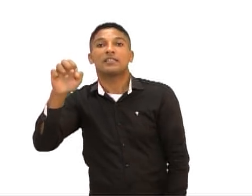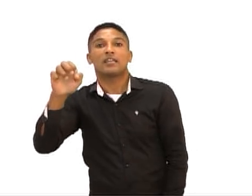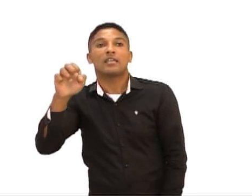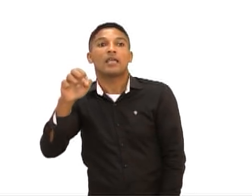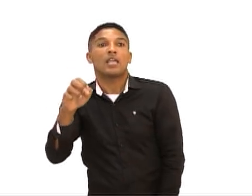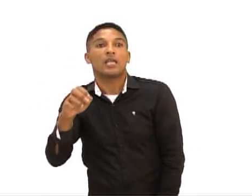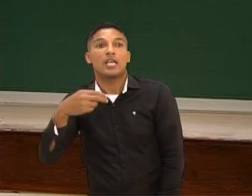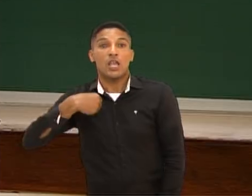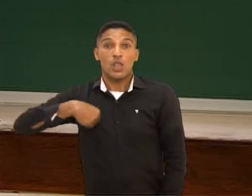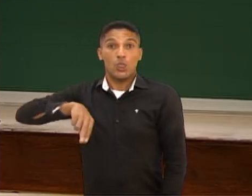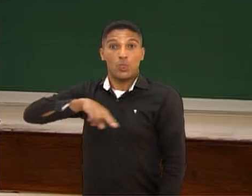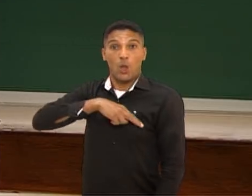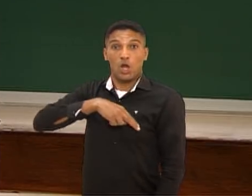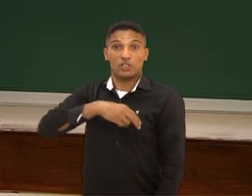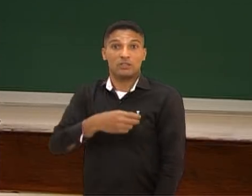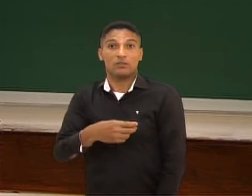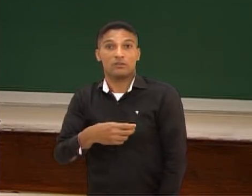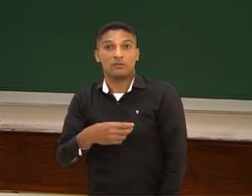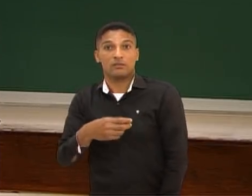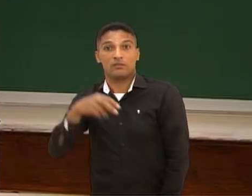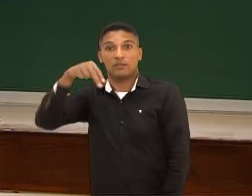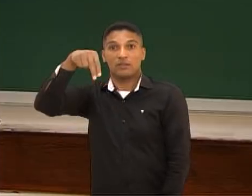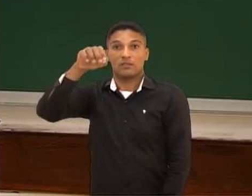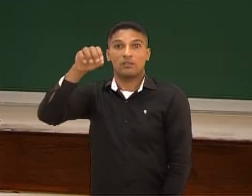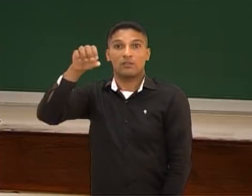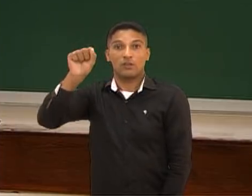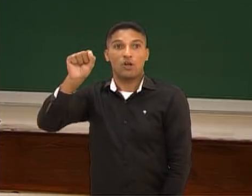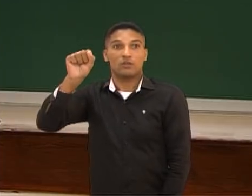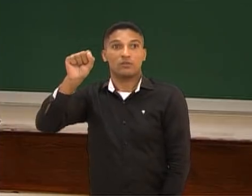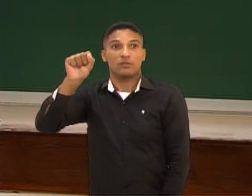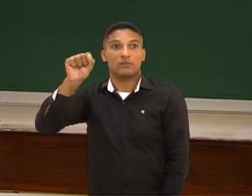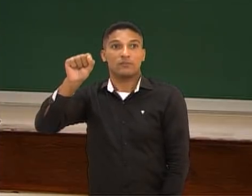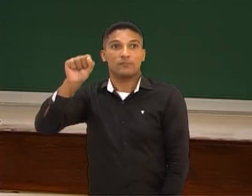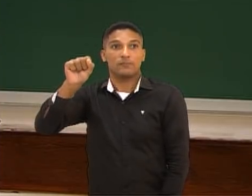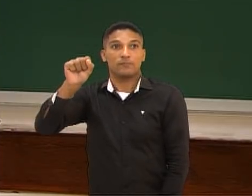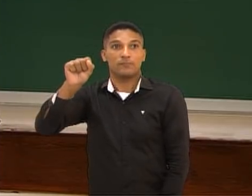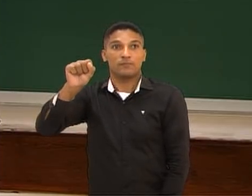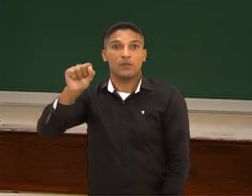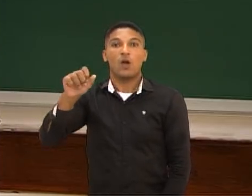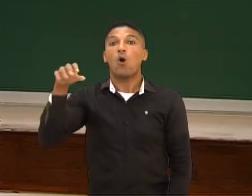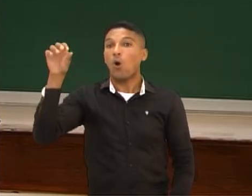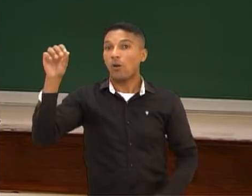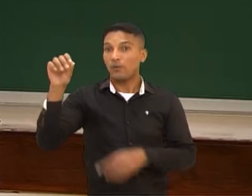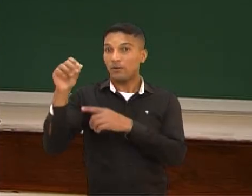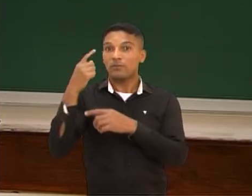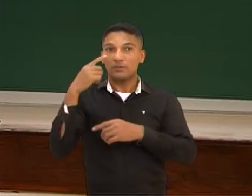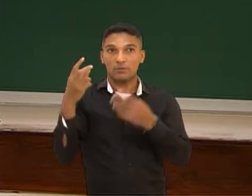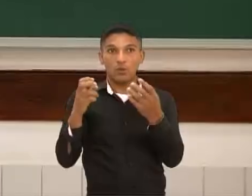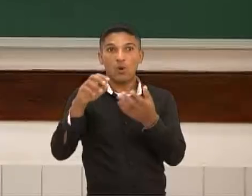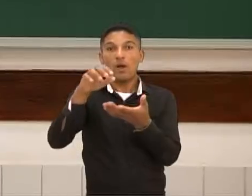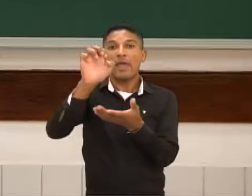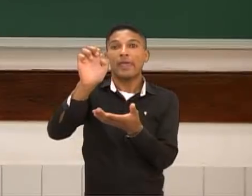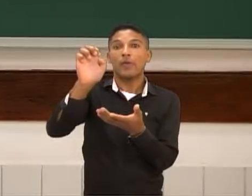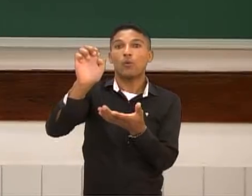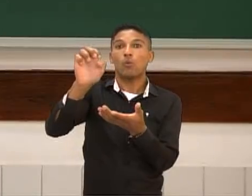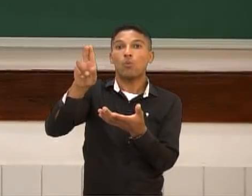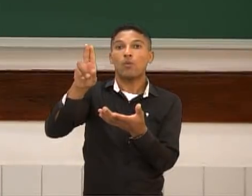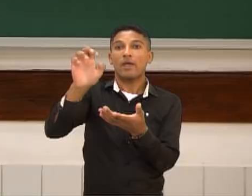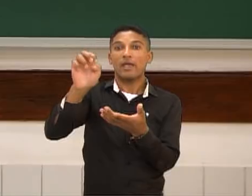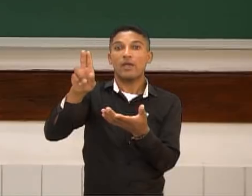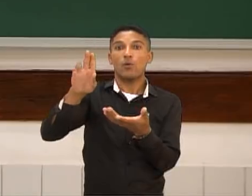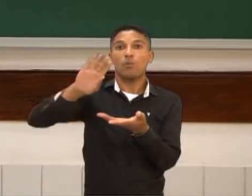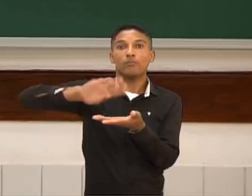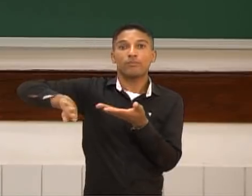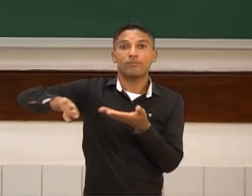E a gente não conjuga na primeira pessoa do singular ali o eu no modo imperativo afirmativo, certo? Então, vocês vão com o tempo